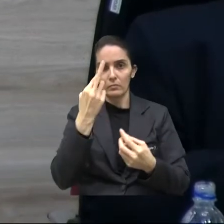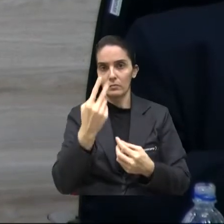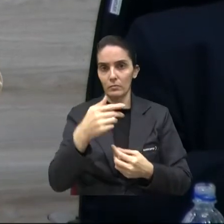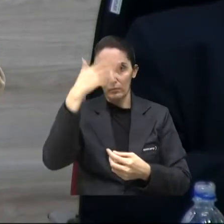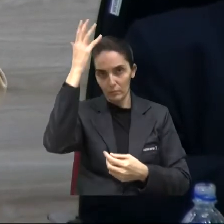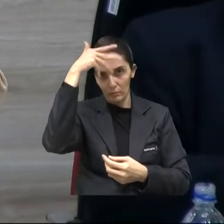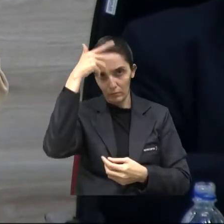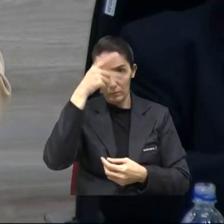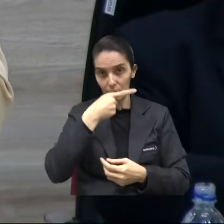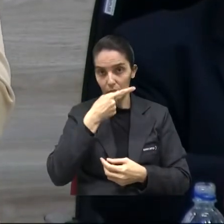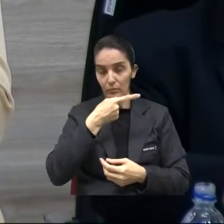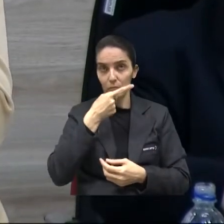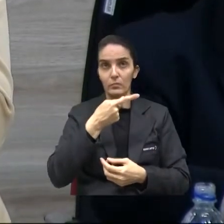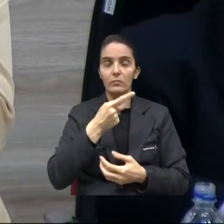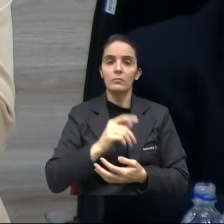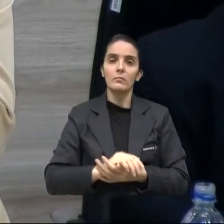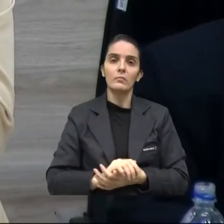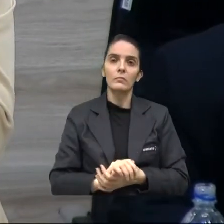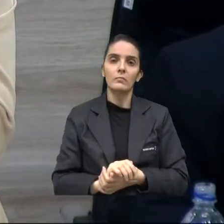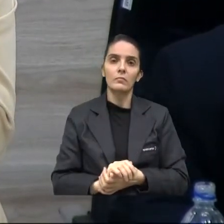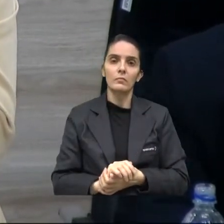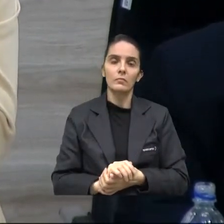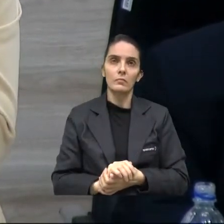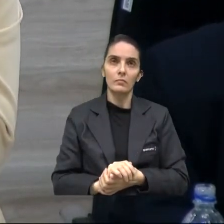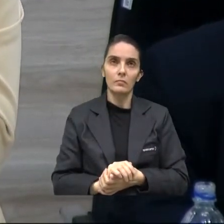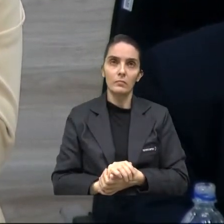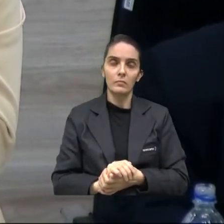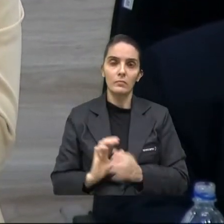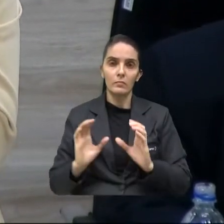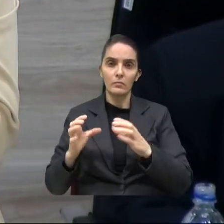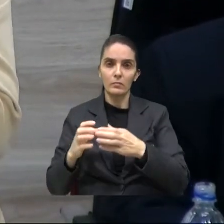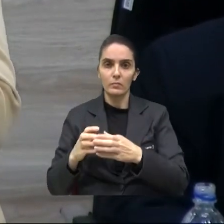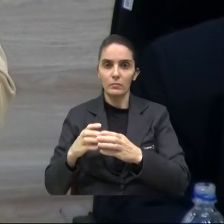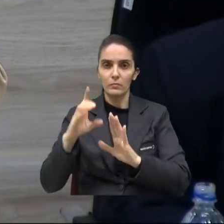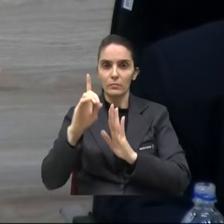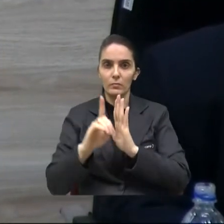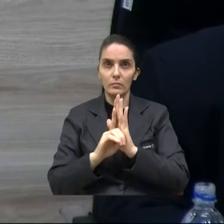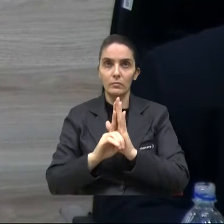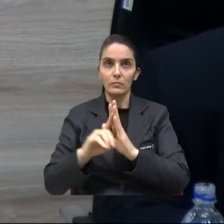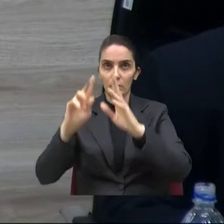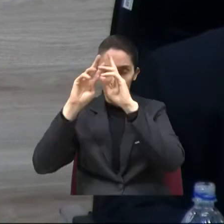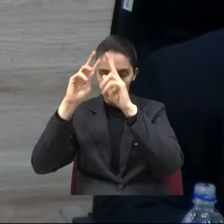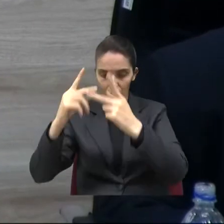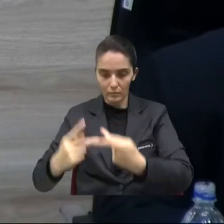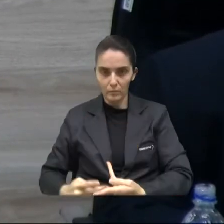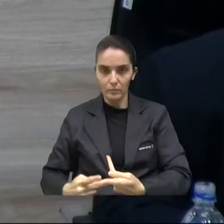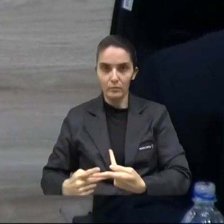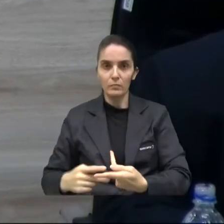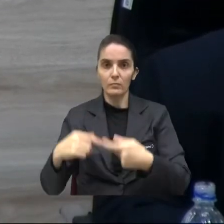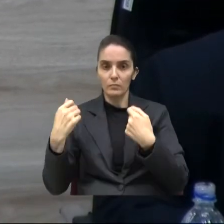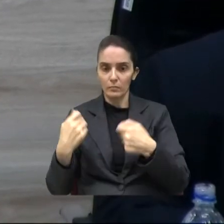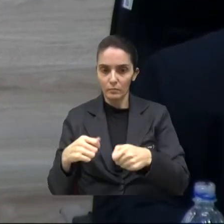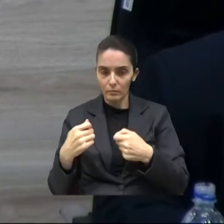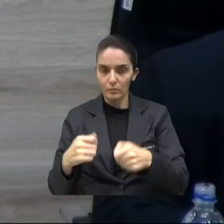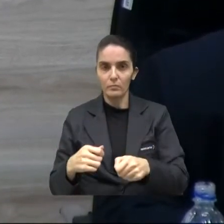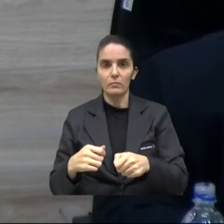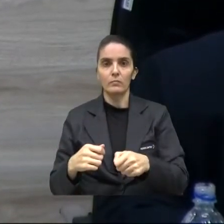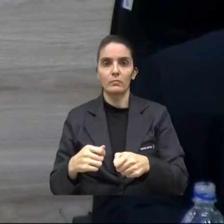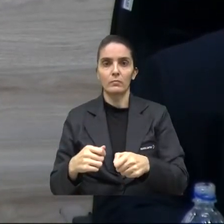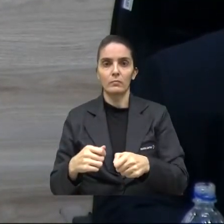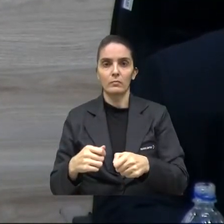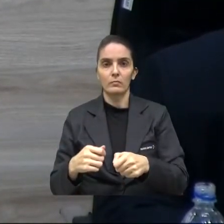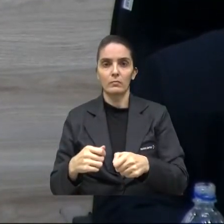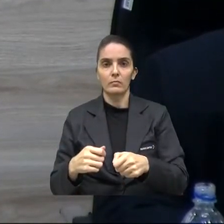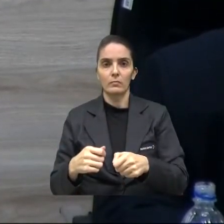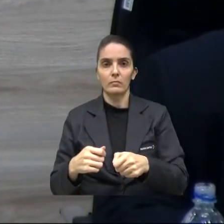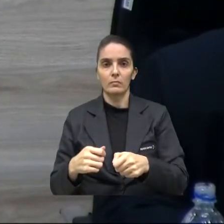Érica, que nós, como Comissão de Direitos Humanos, nós realmente preservamos pela não